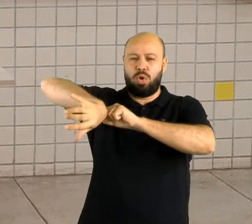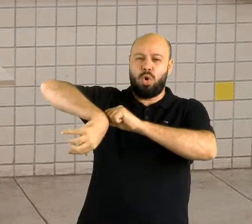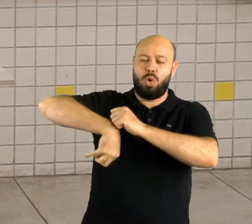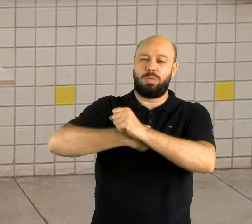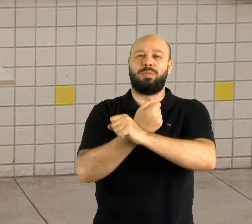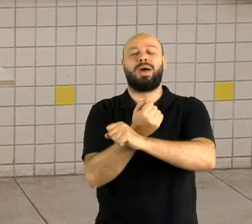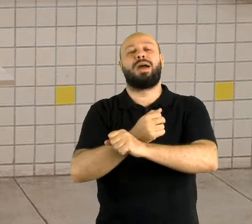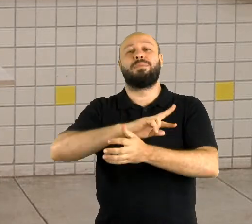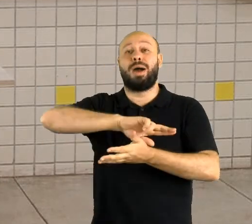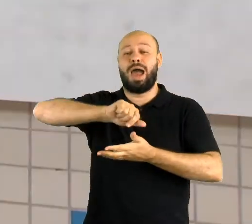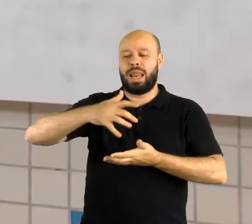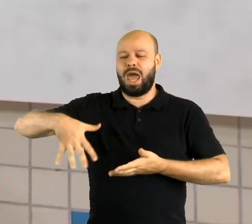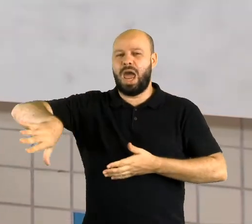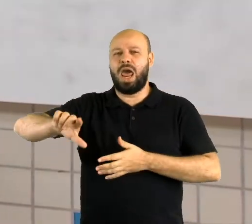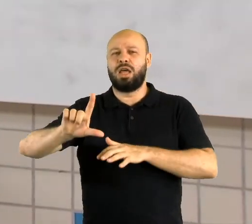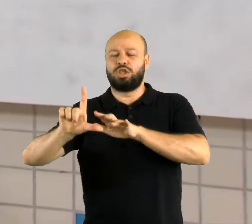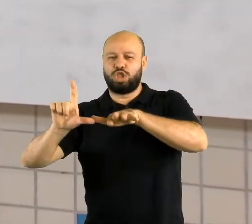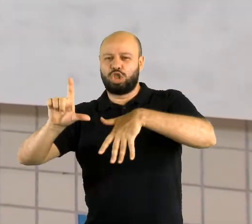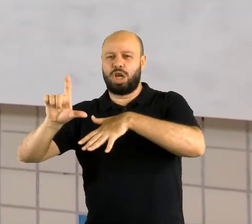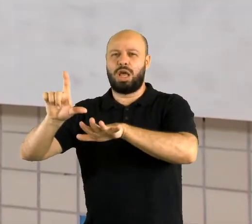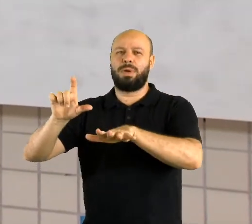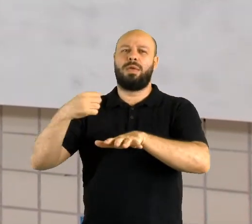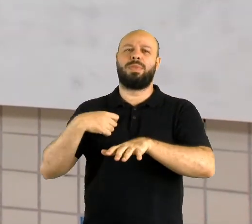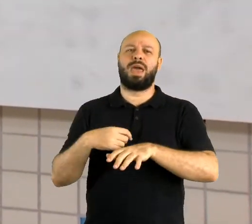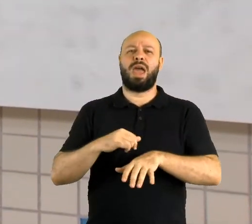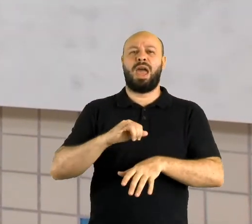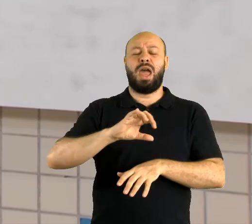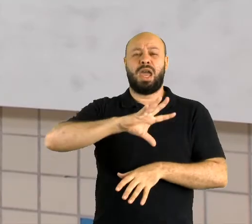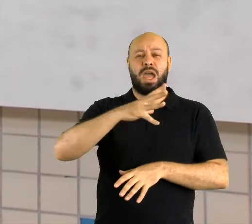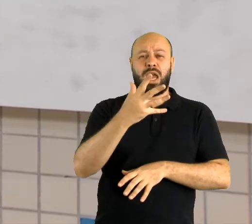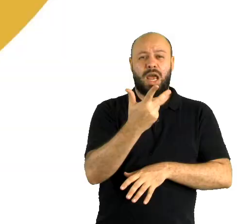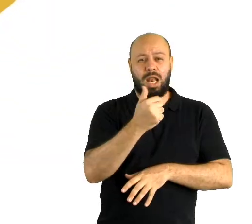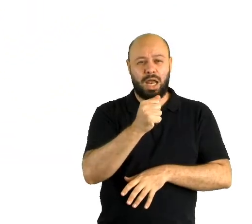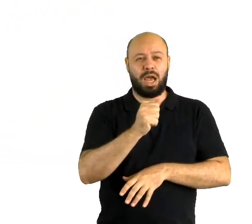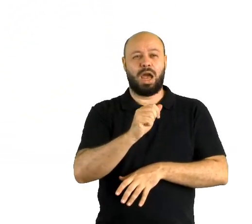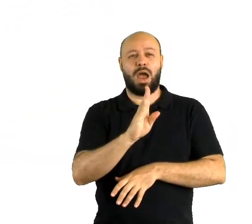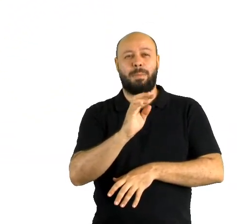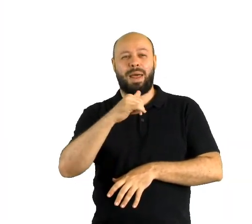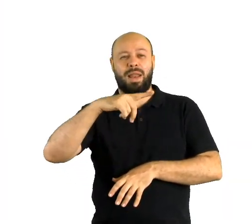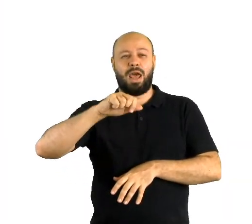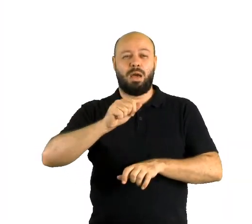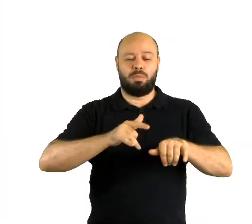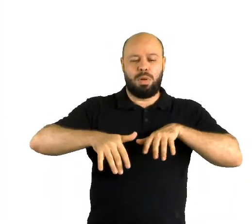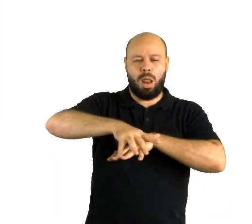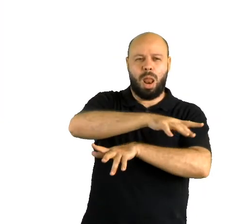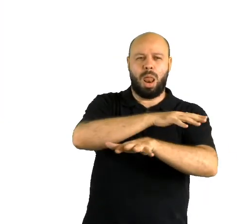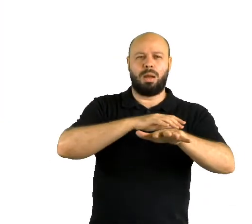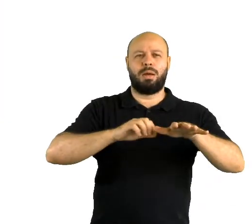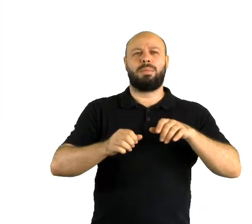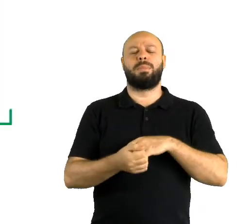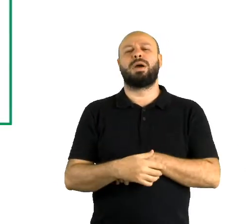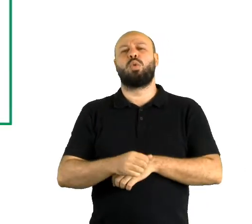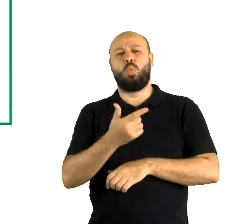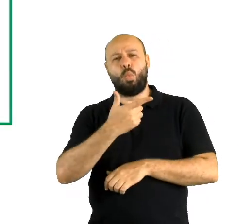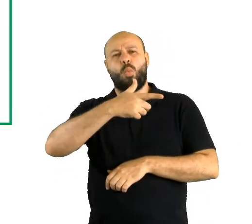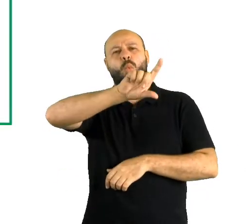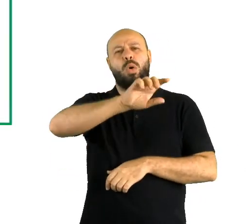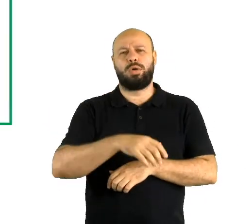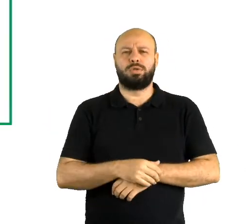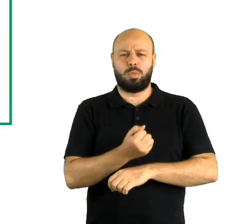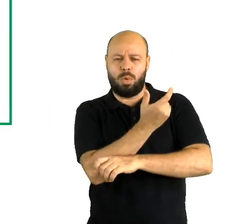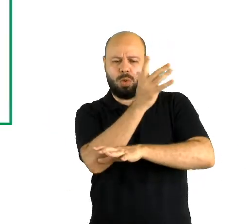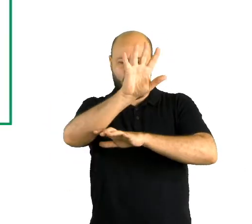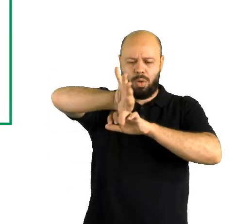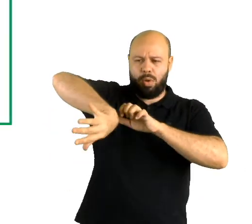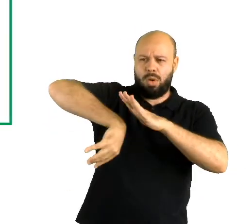Jalapão é um ecossistema. Na Ilha do Bananal é outro ecossistema. Na tela vocês estão vendo um mapa do Brasil